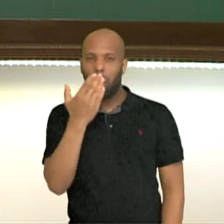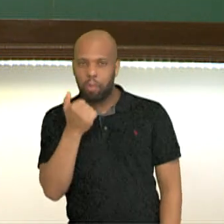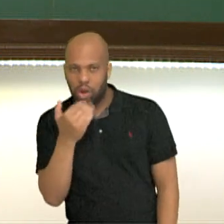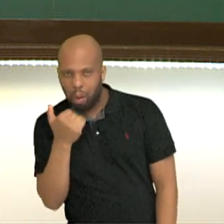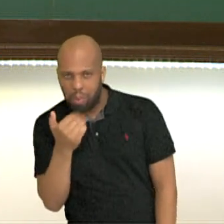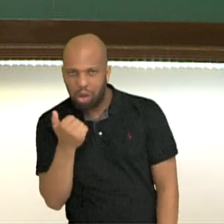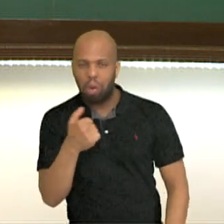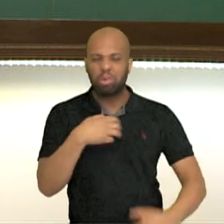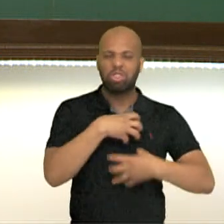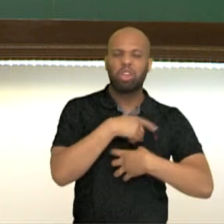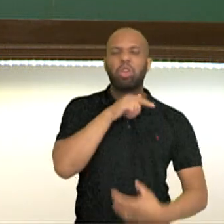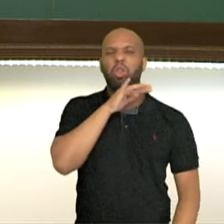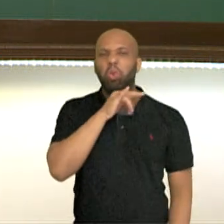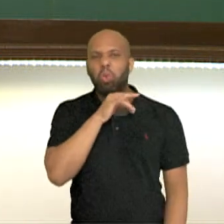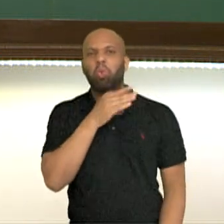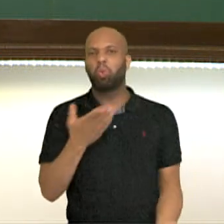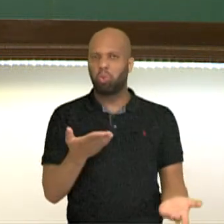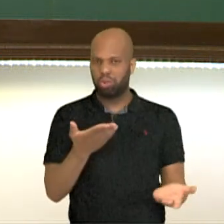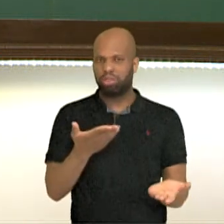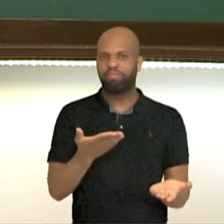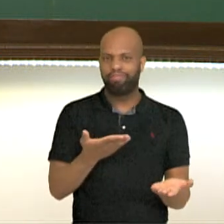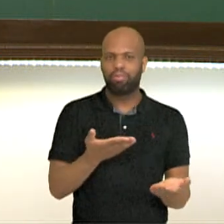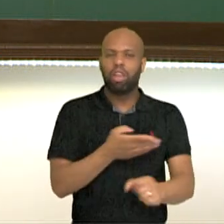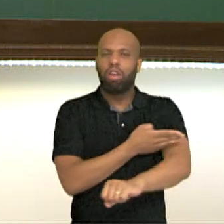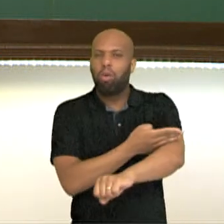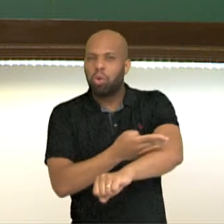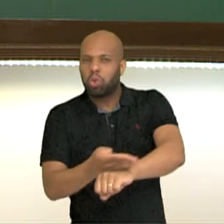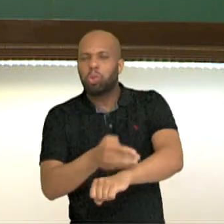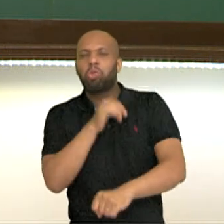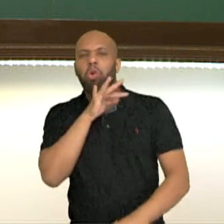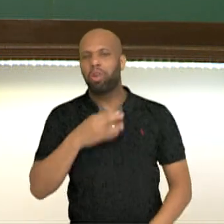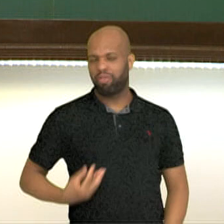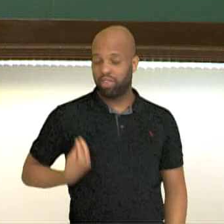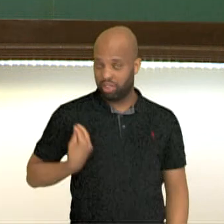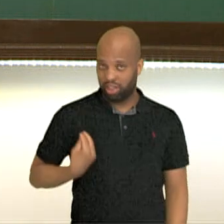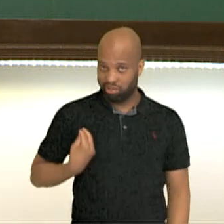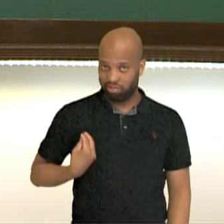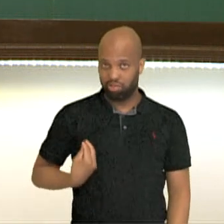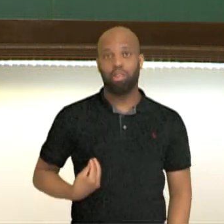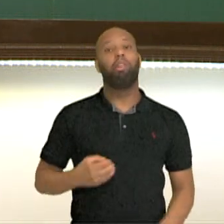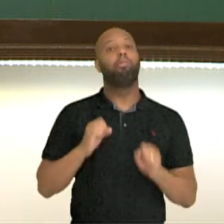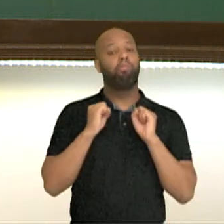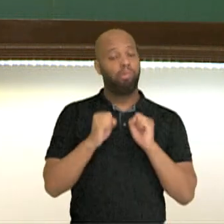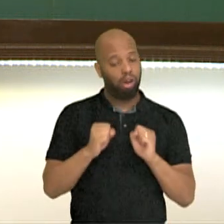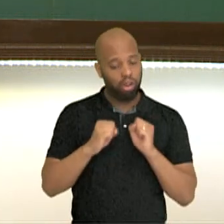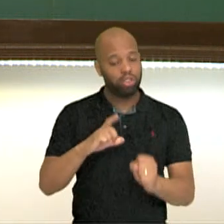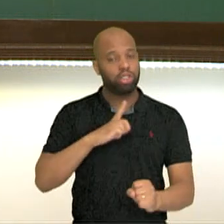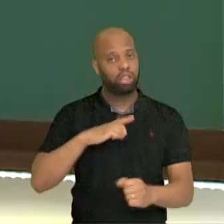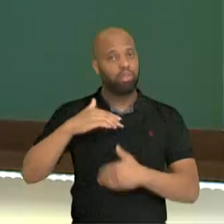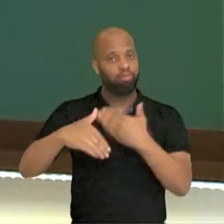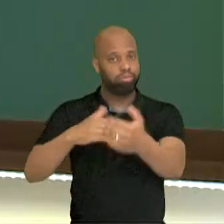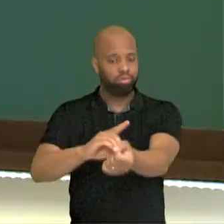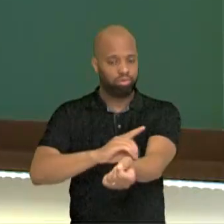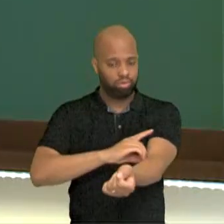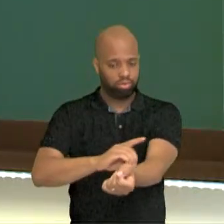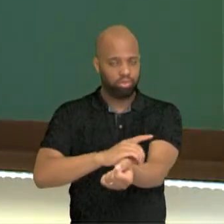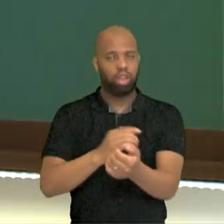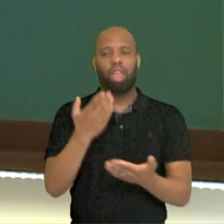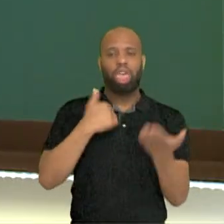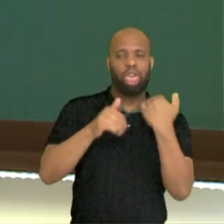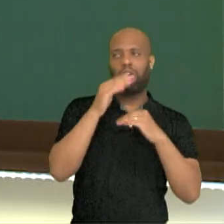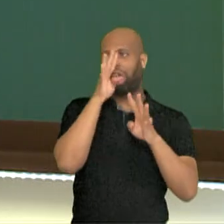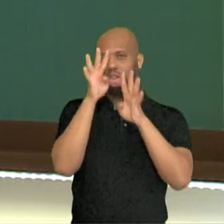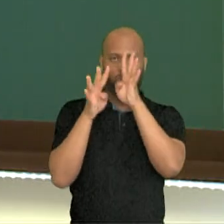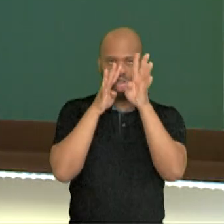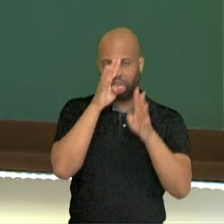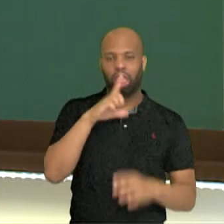hábitos comportamentais são um caminho brilhante para o diabetes, né? Dieta desregrada,